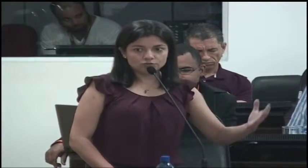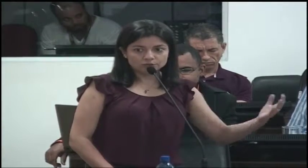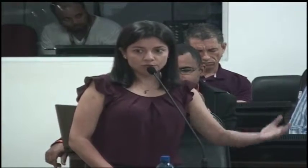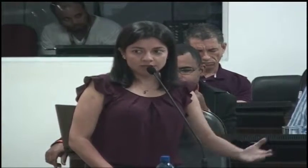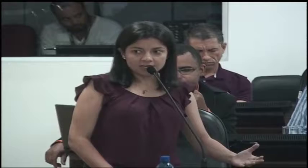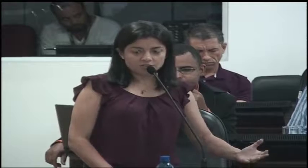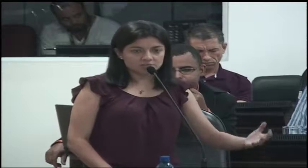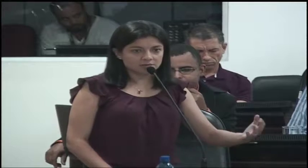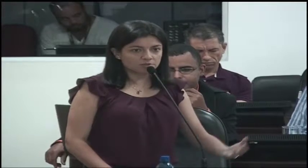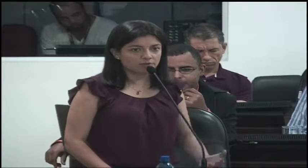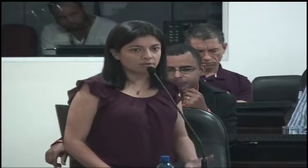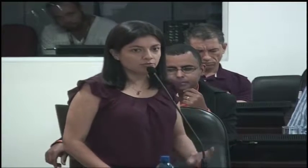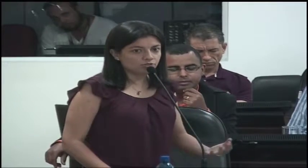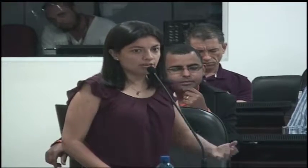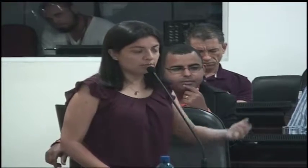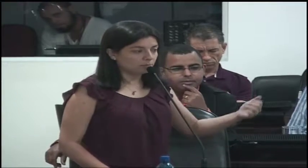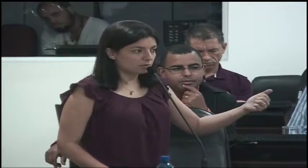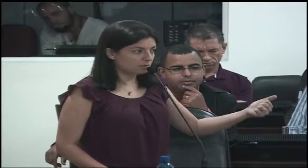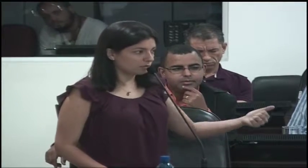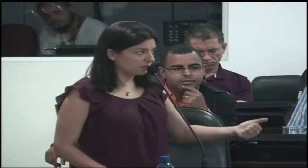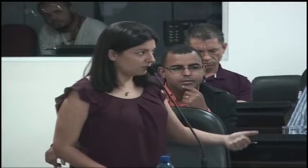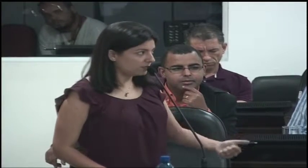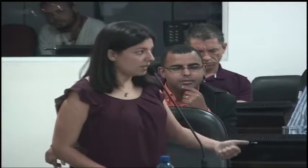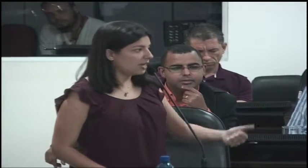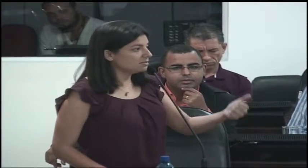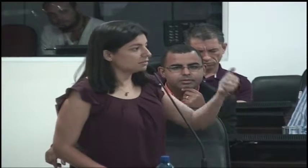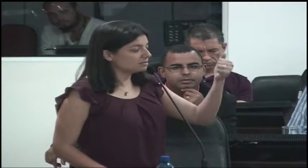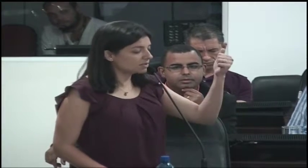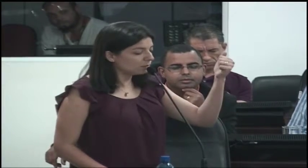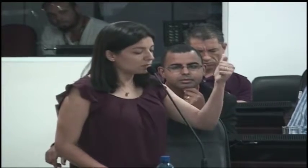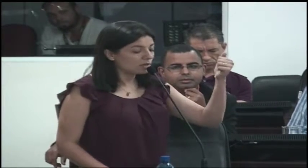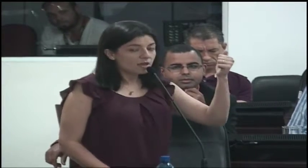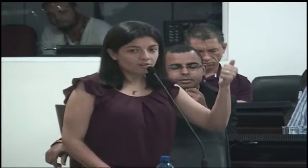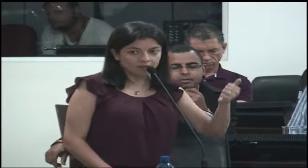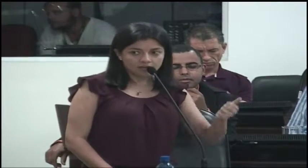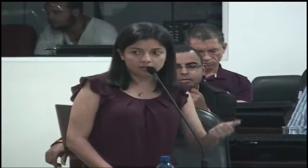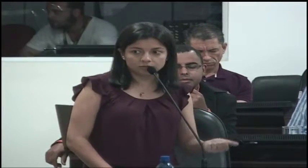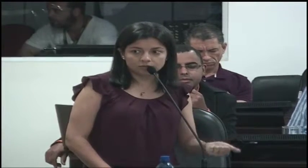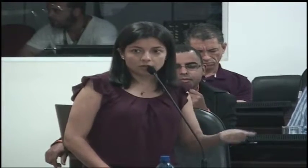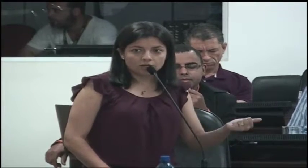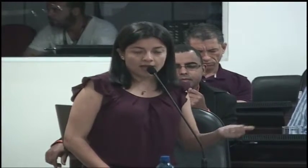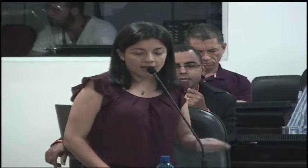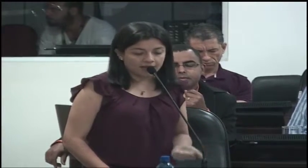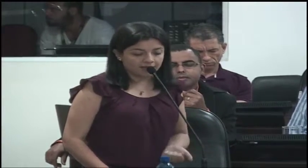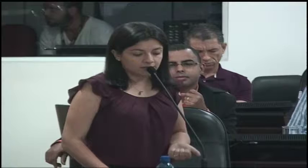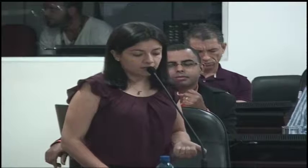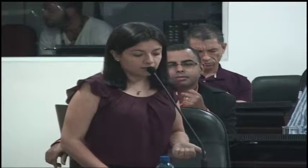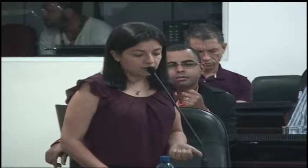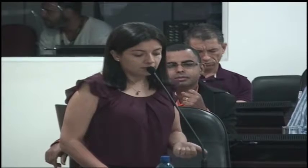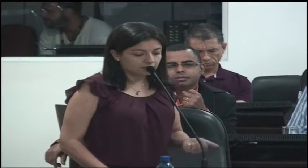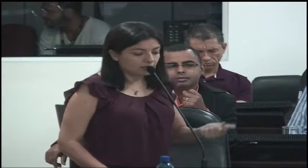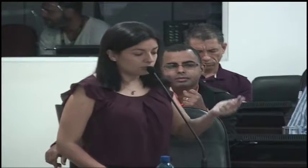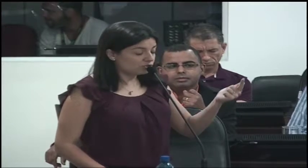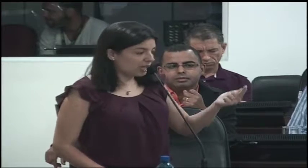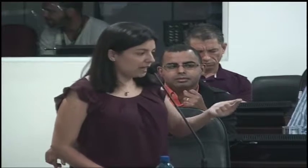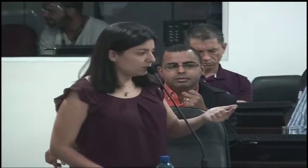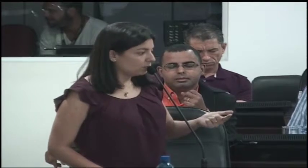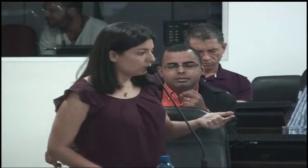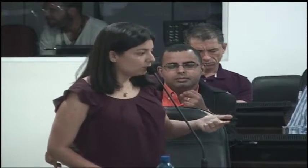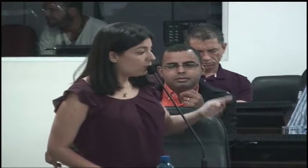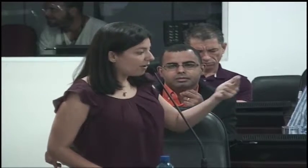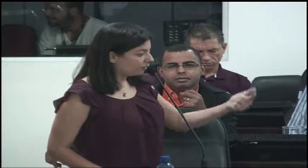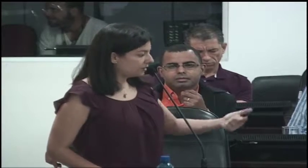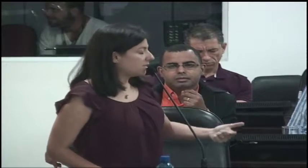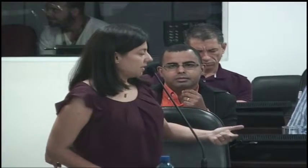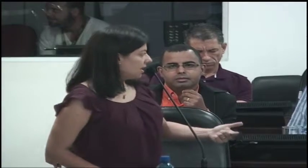em direito de minorias, nós estamos falando em direito da pessoa com deficiência, nós estamos falando do